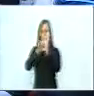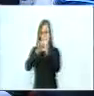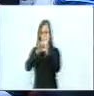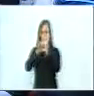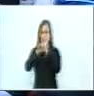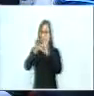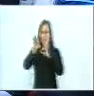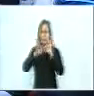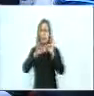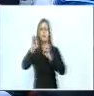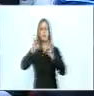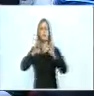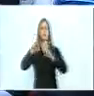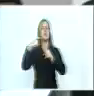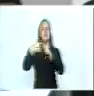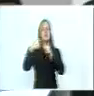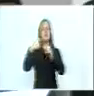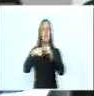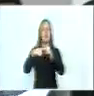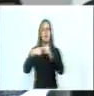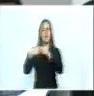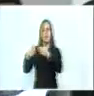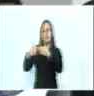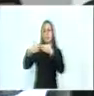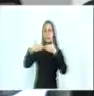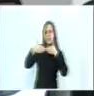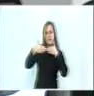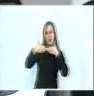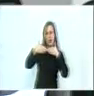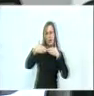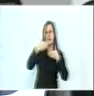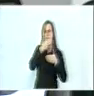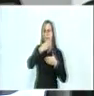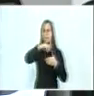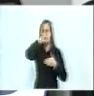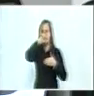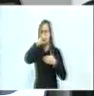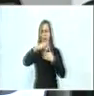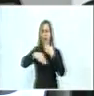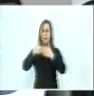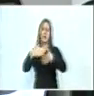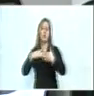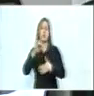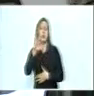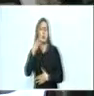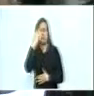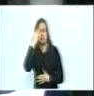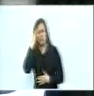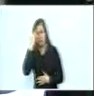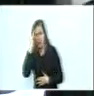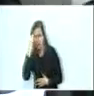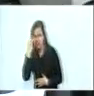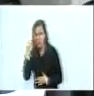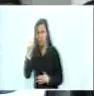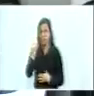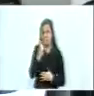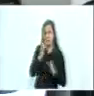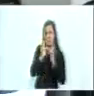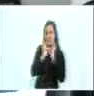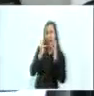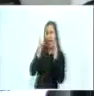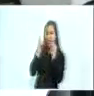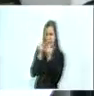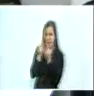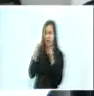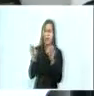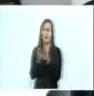busca ampliar a licença paternidade, é um avanço não apenas no entendimento do que vem a ser família,